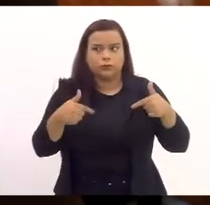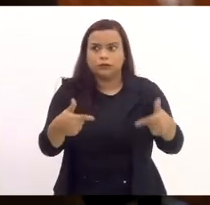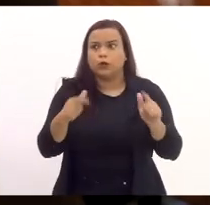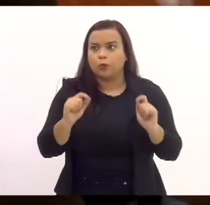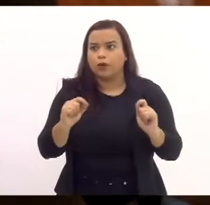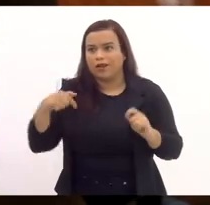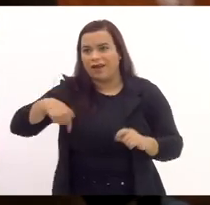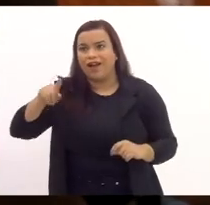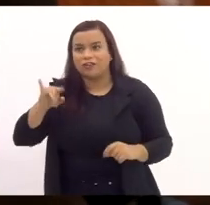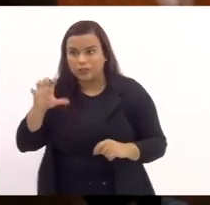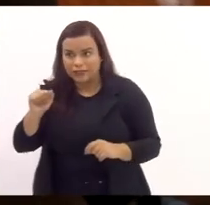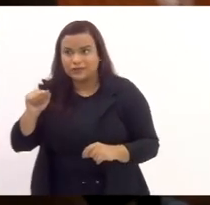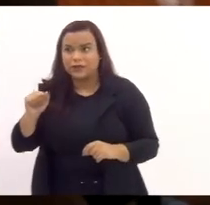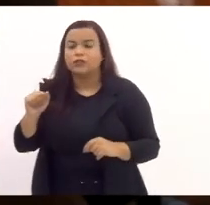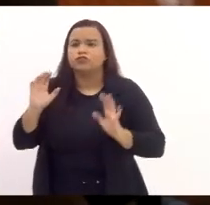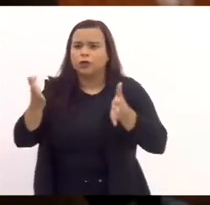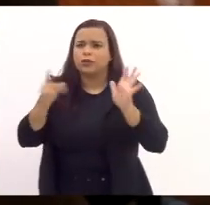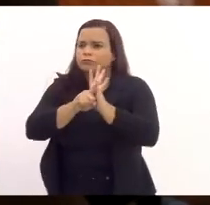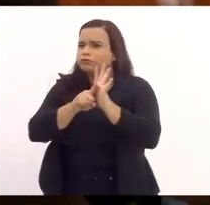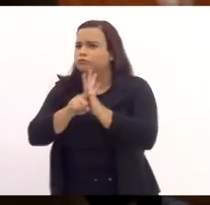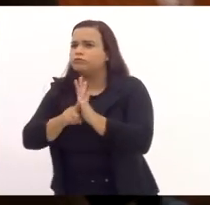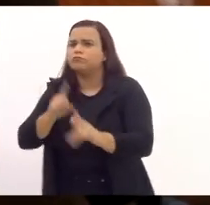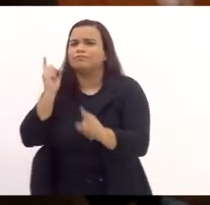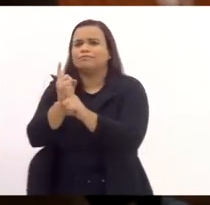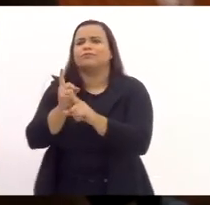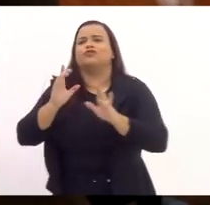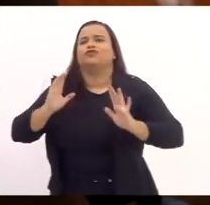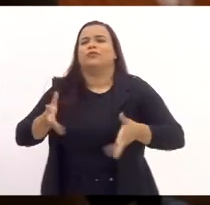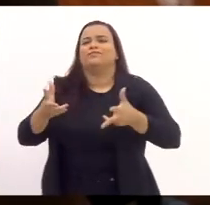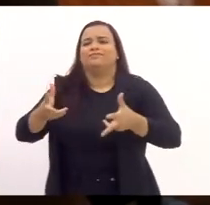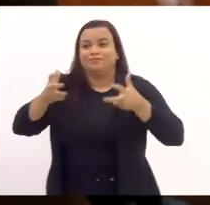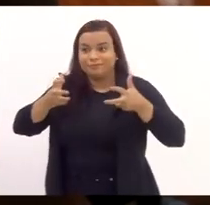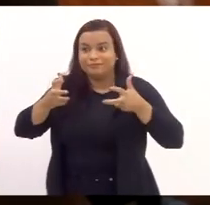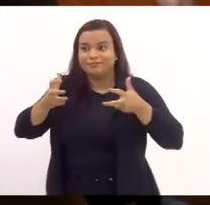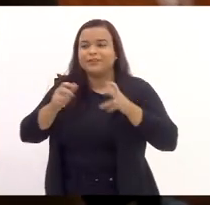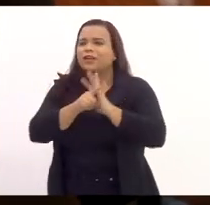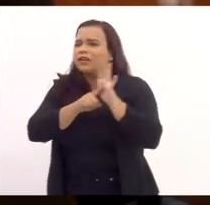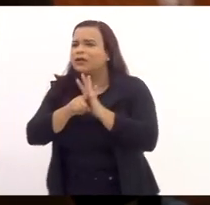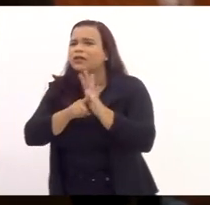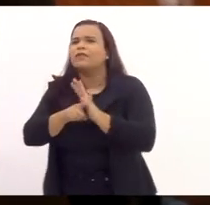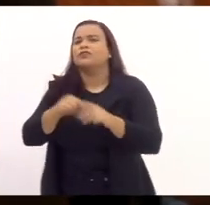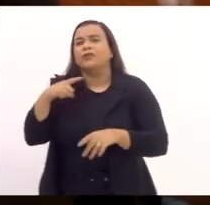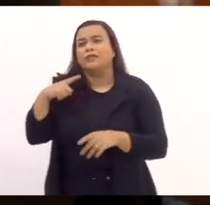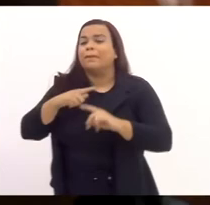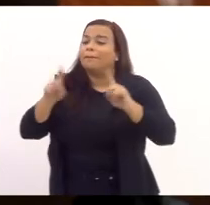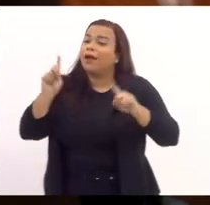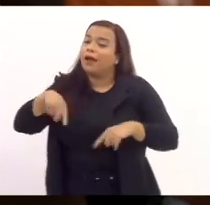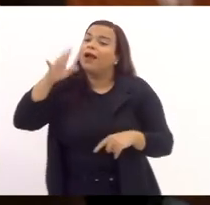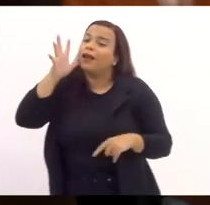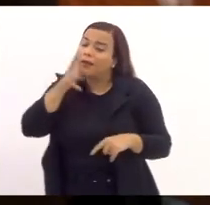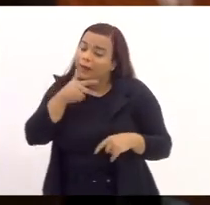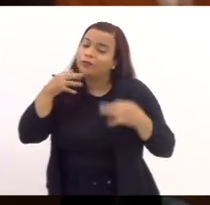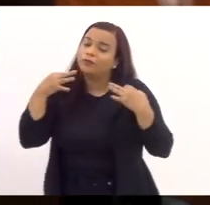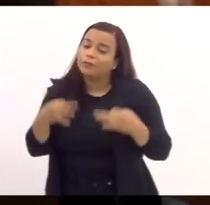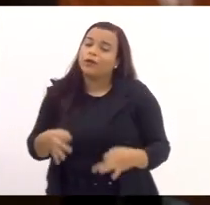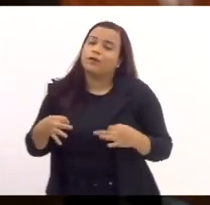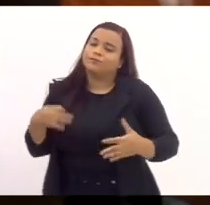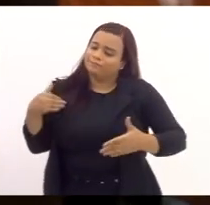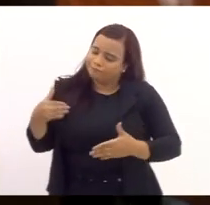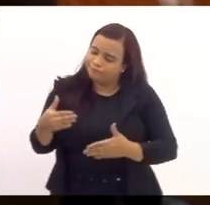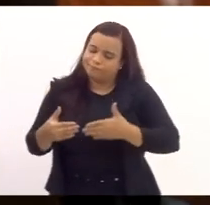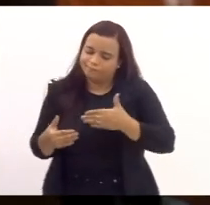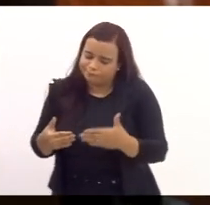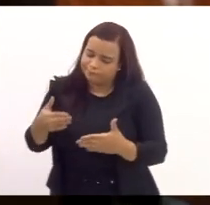tinha identificado isso, já está montando um processo investigatório, só que tudo isso é lento. Infelizmente, a gente não tem a velocidade que muitas vezes